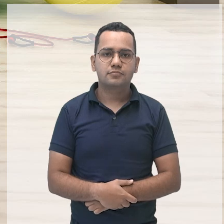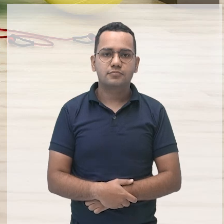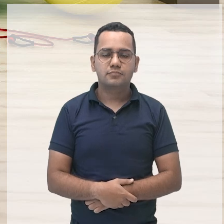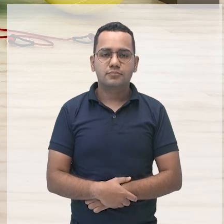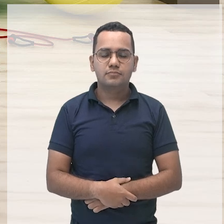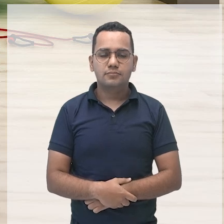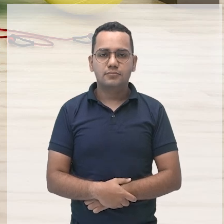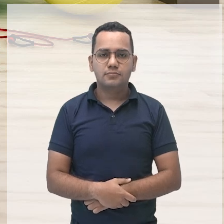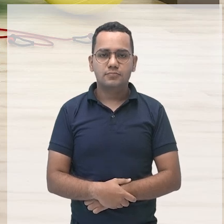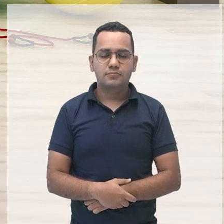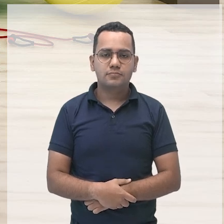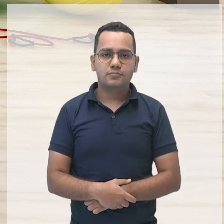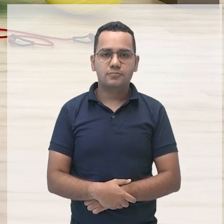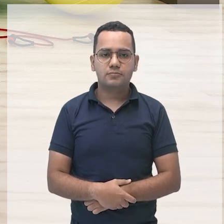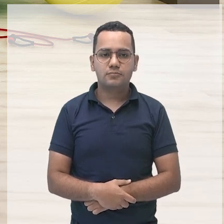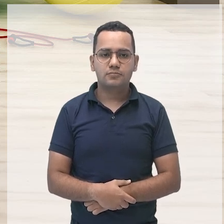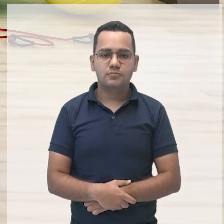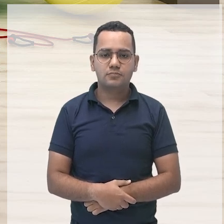7,